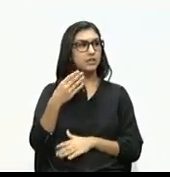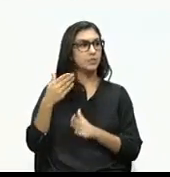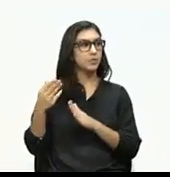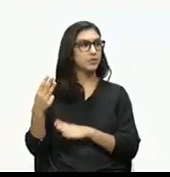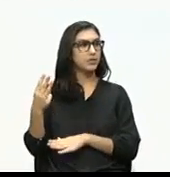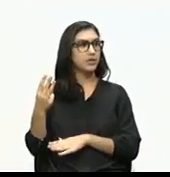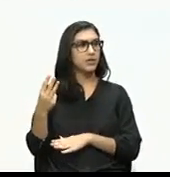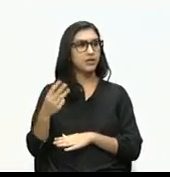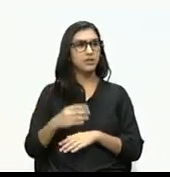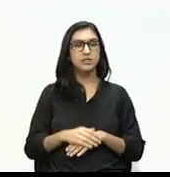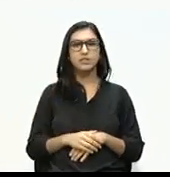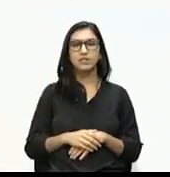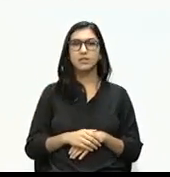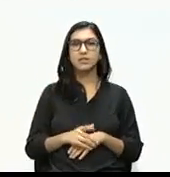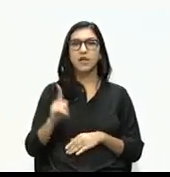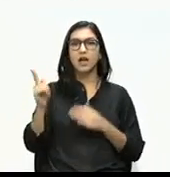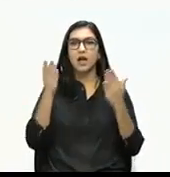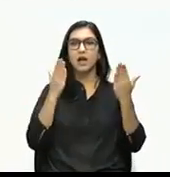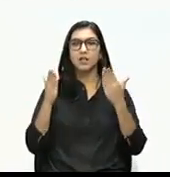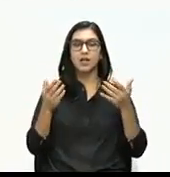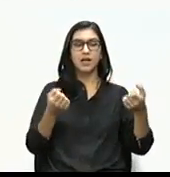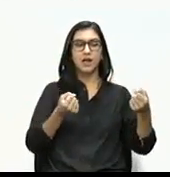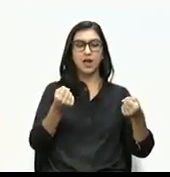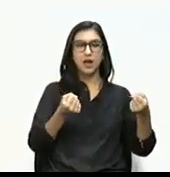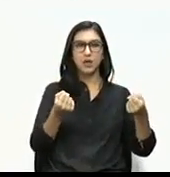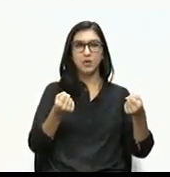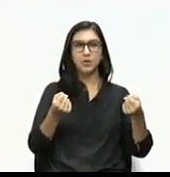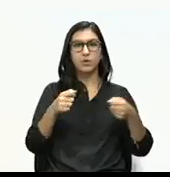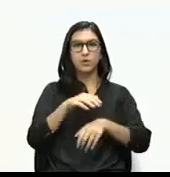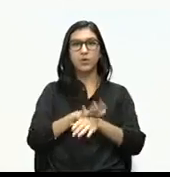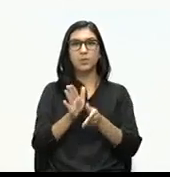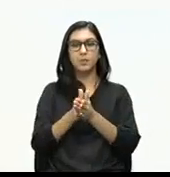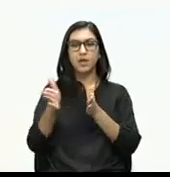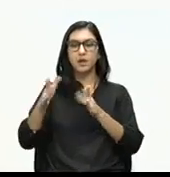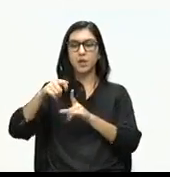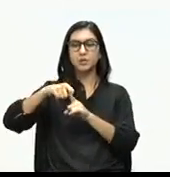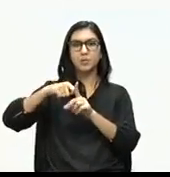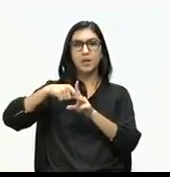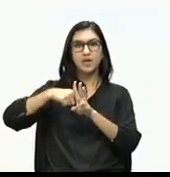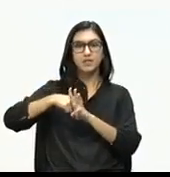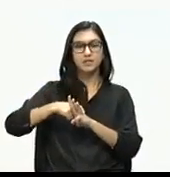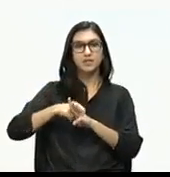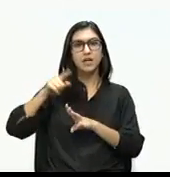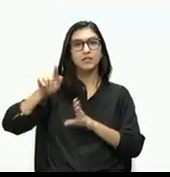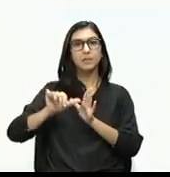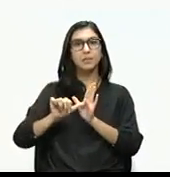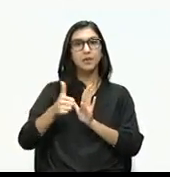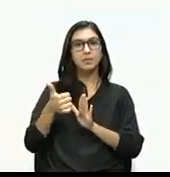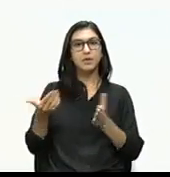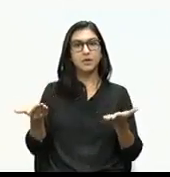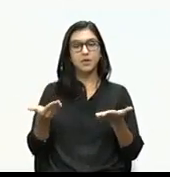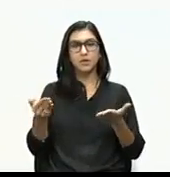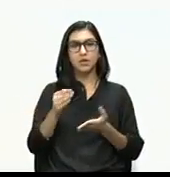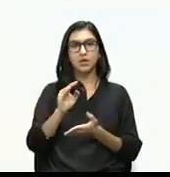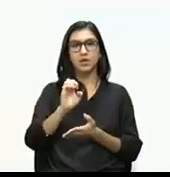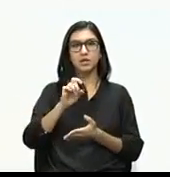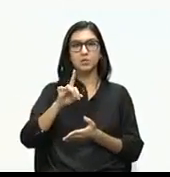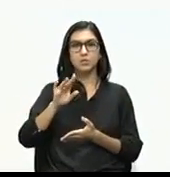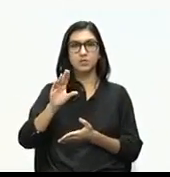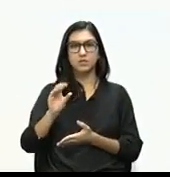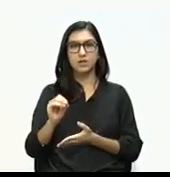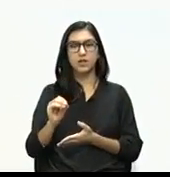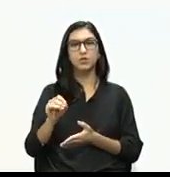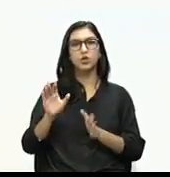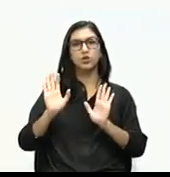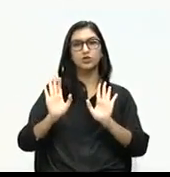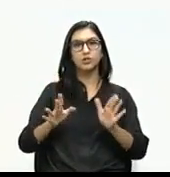e que elas vão associar carros com o período dos meses. Então, essa primeira parte do enunciado já